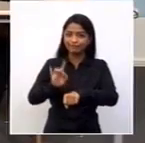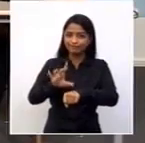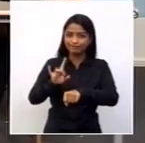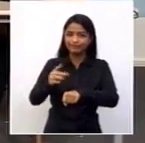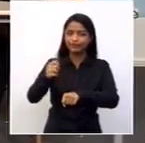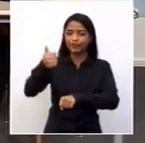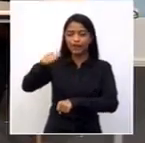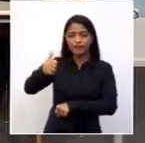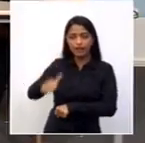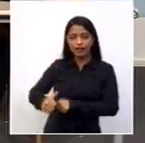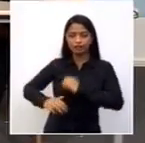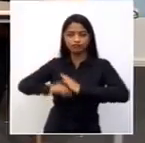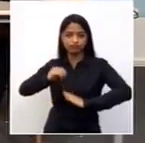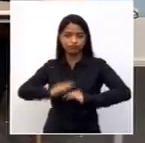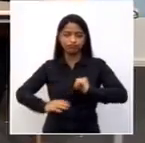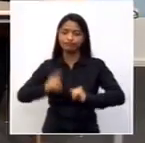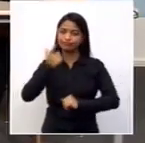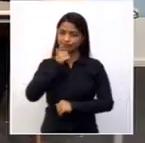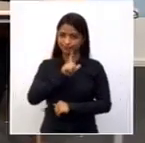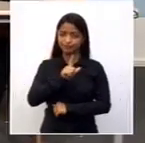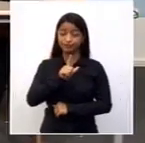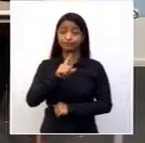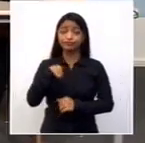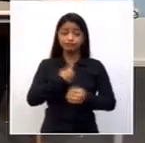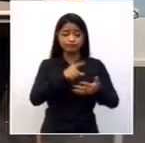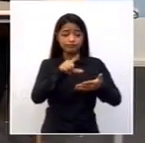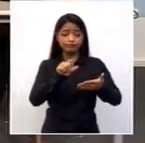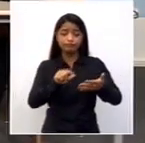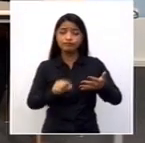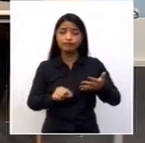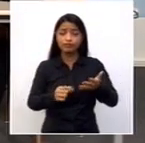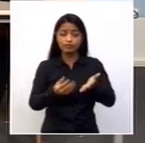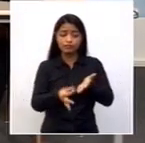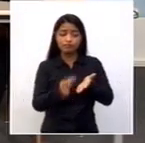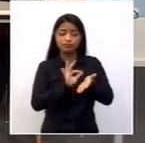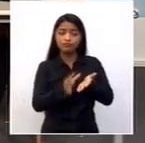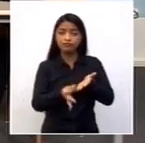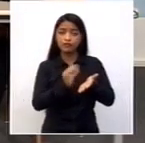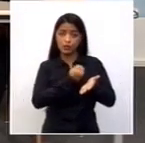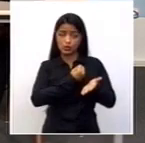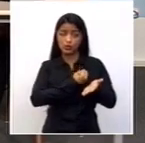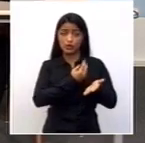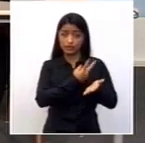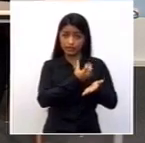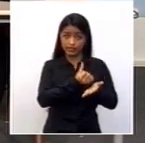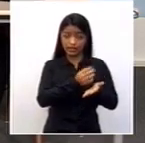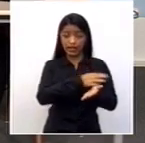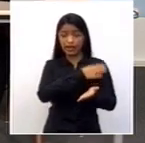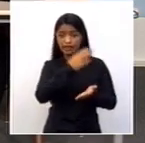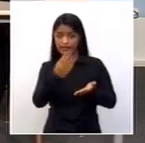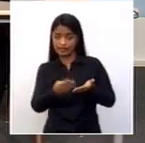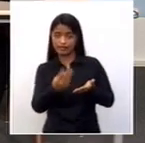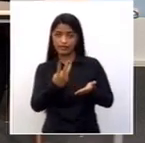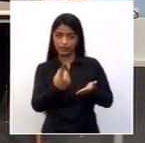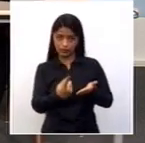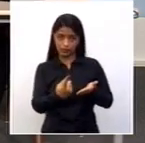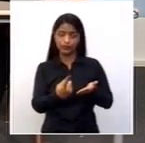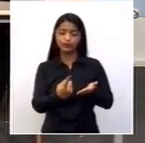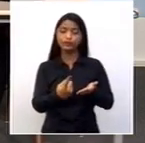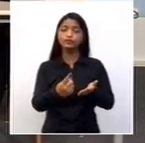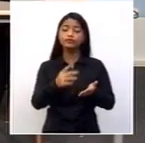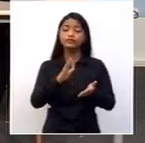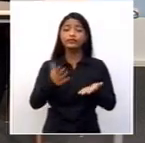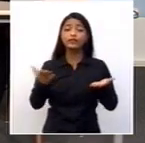Nós retiramos esses pontos das páginas 26 a 31 e nós vamos estabelecer agora,